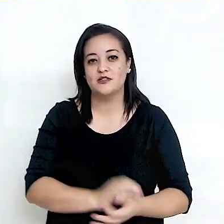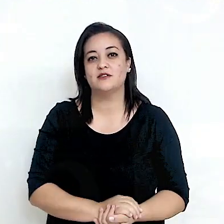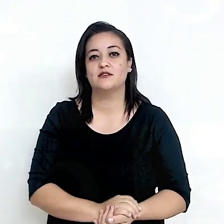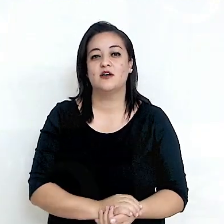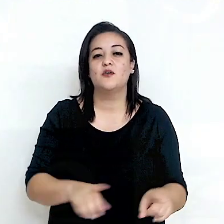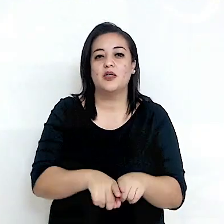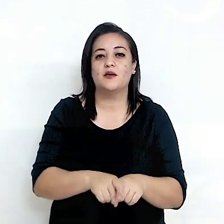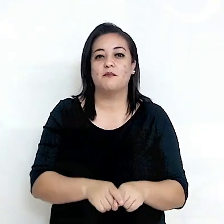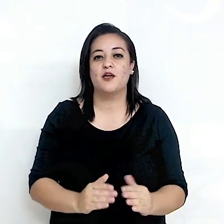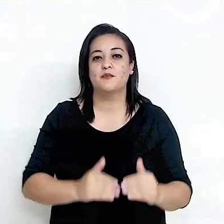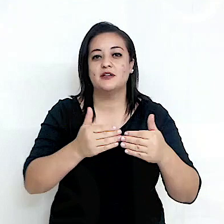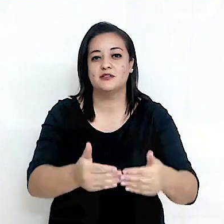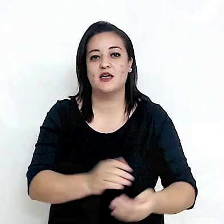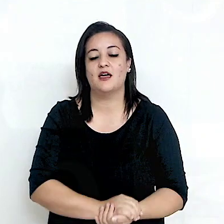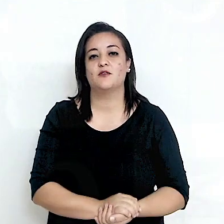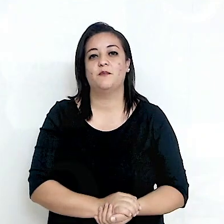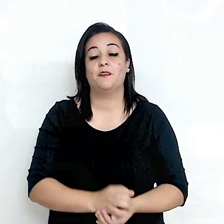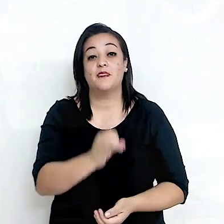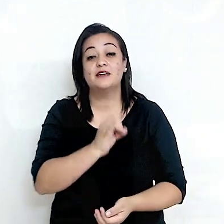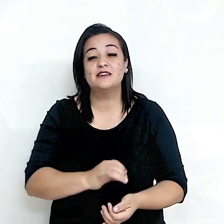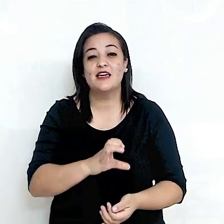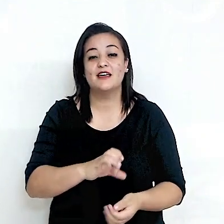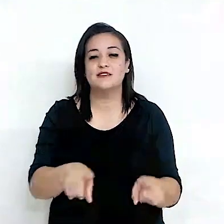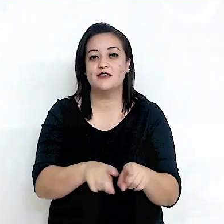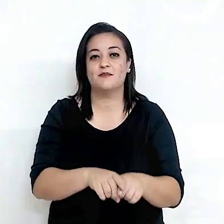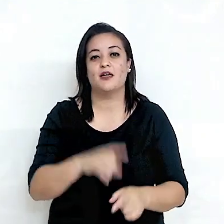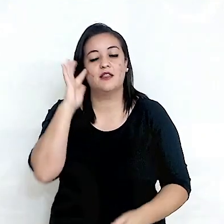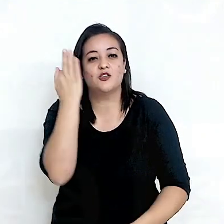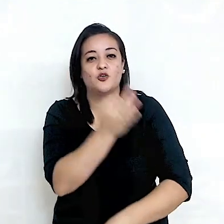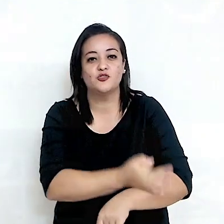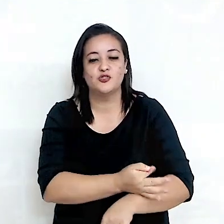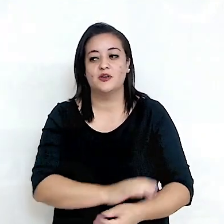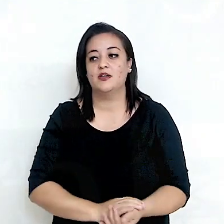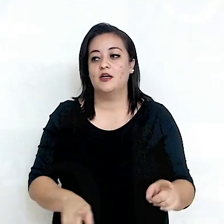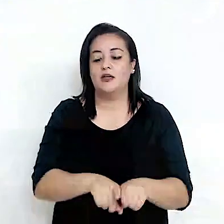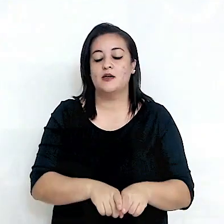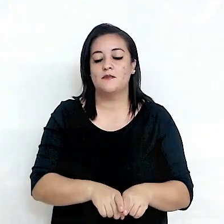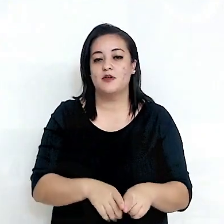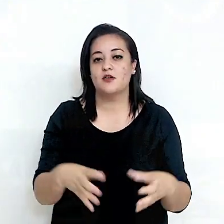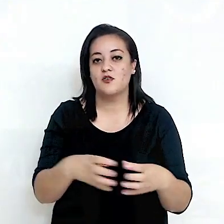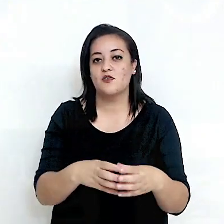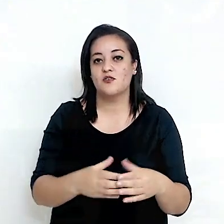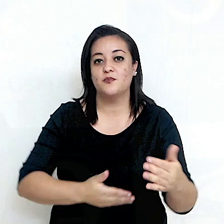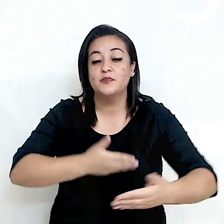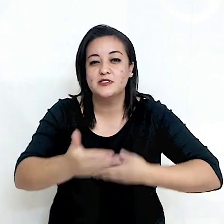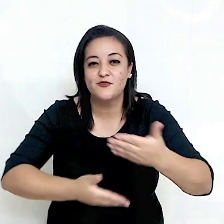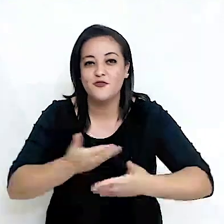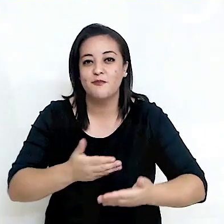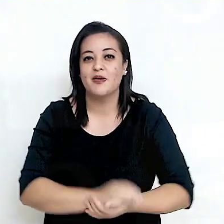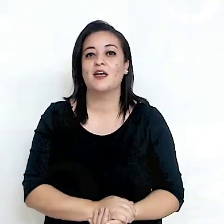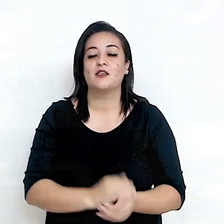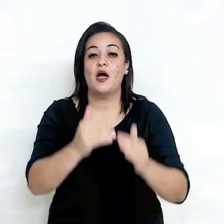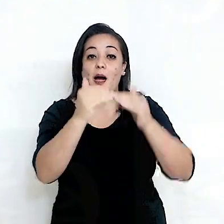do Ministério da Ciência Tecnologia e inovação e o comitê de desenvolvimento do programa Nuclear Brasileiro